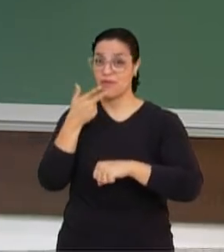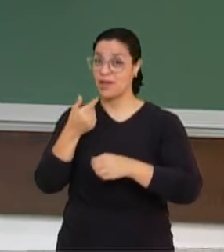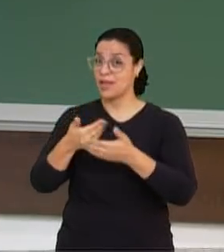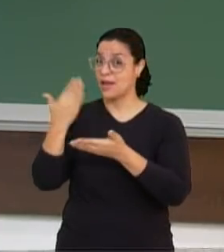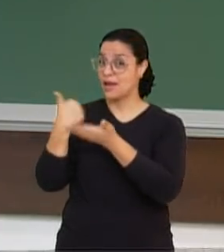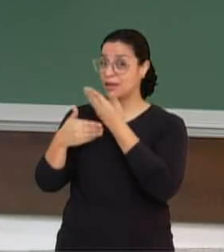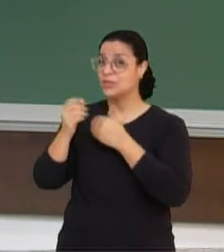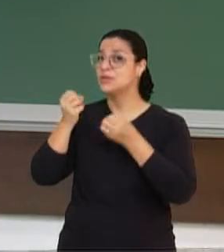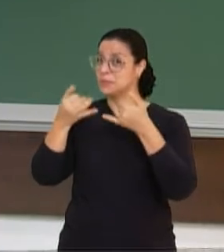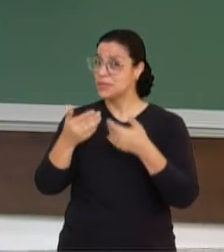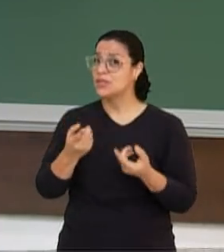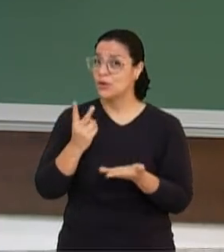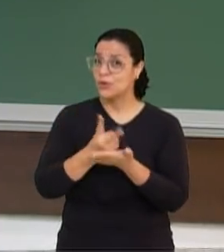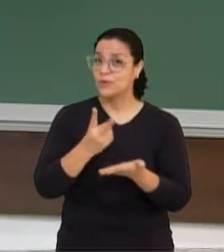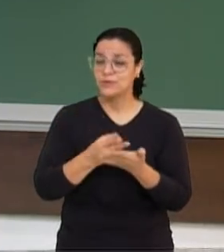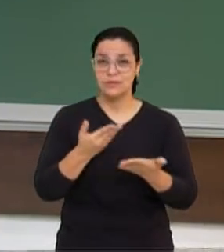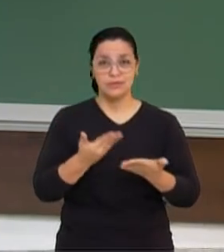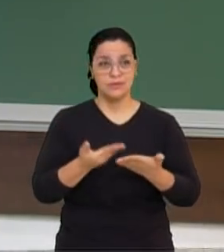da aula anterior. Então,